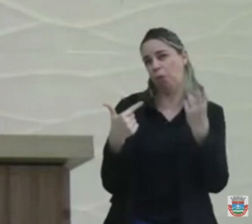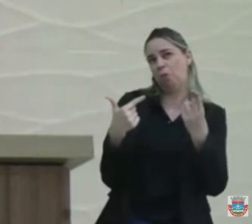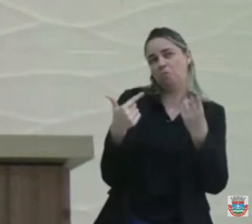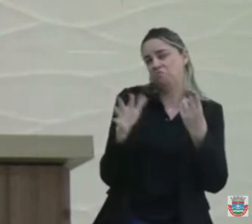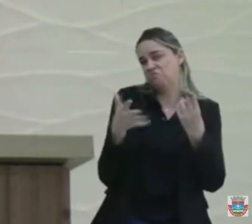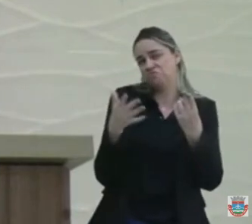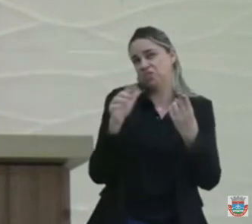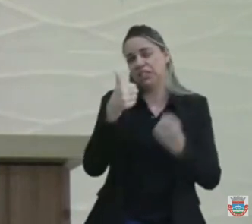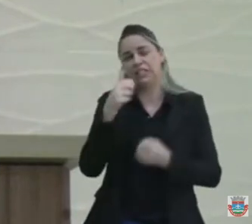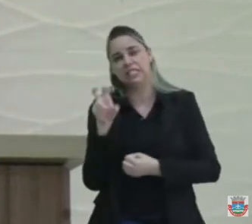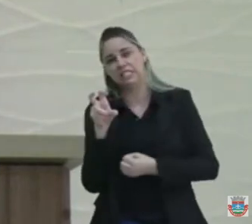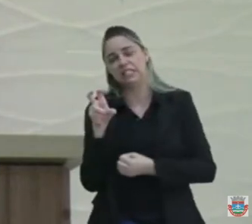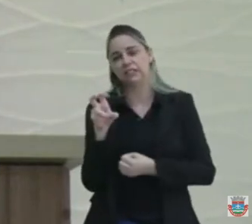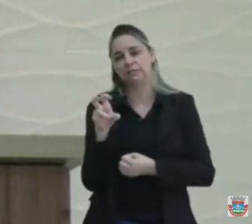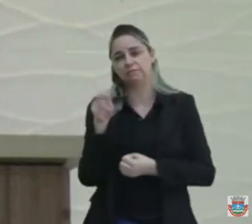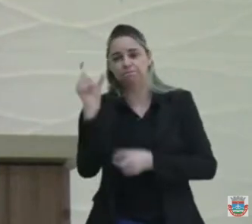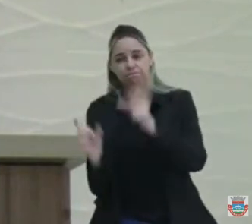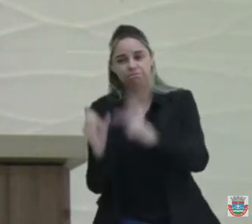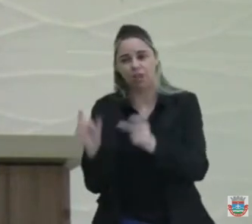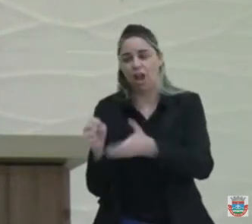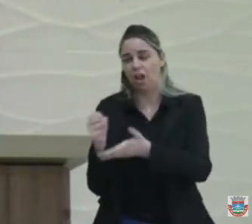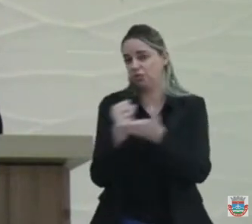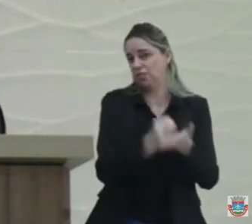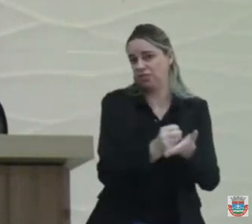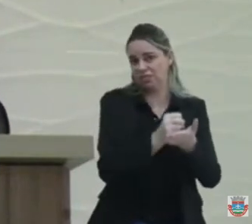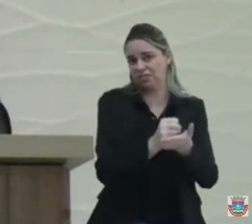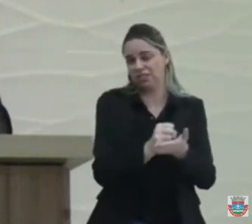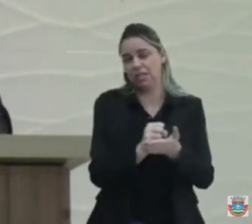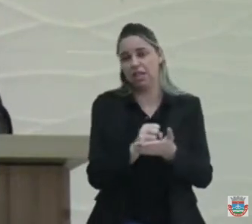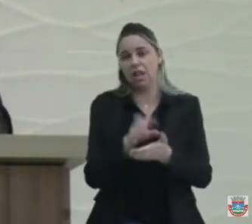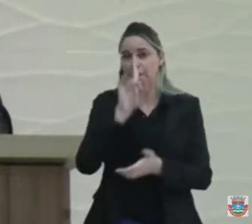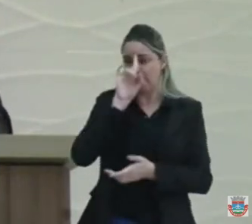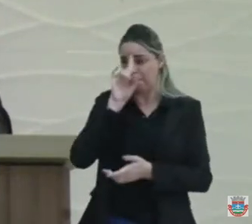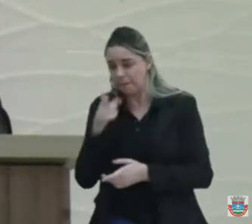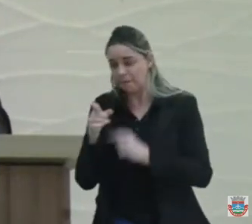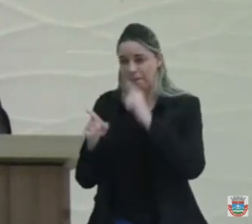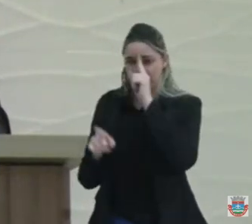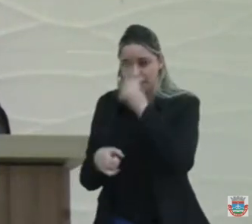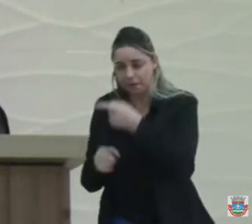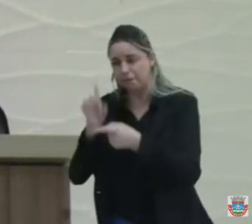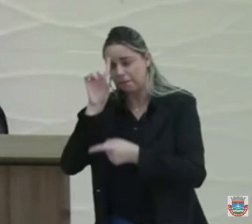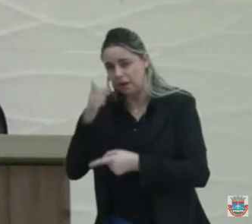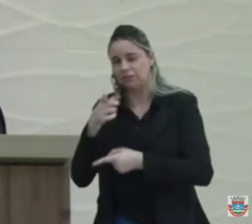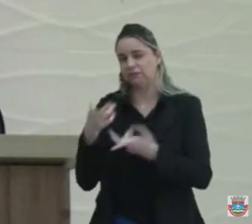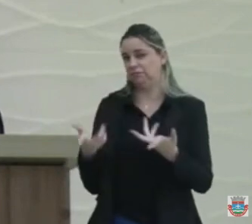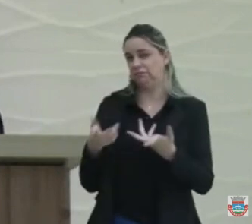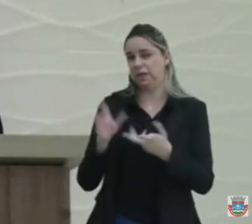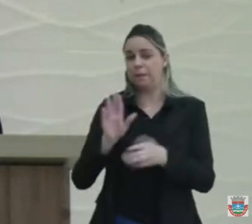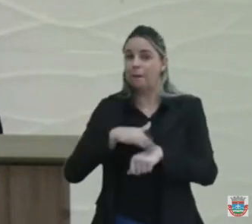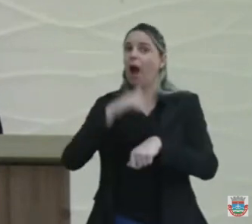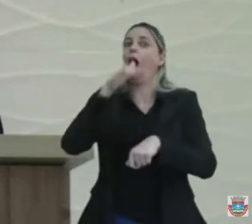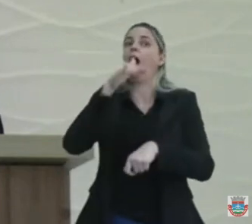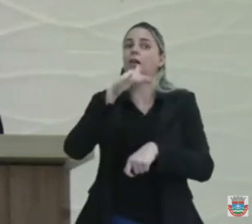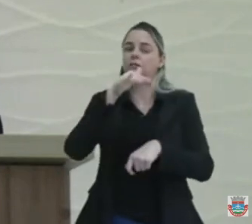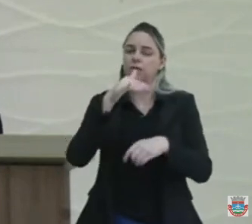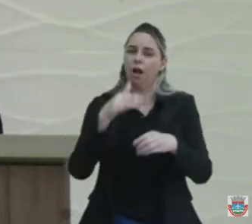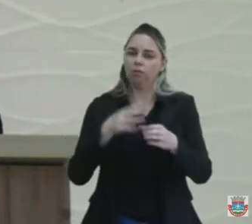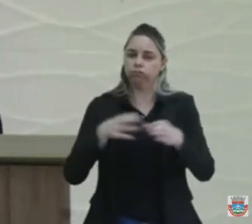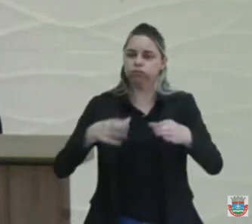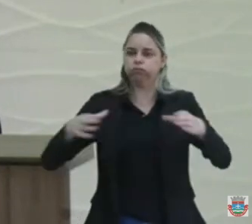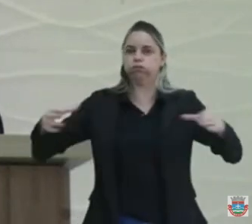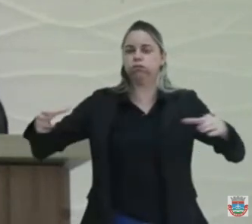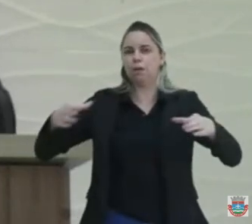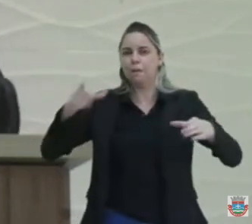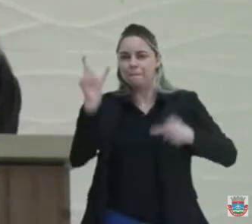Aí ela não tem como ela viver mandando só em 10 ou 15 pessoas. Ela tem que ter mais gente para